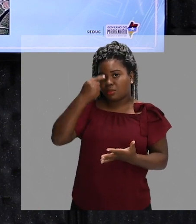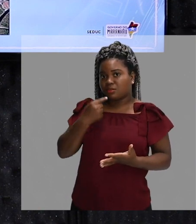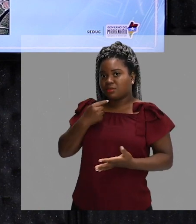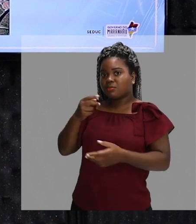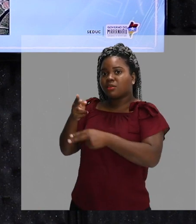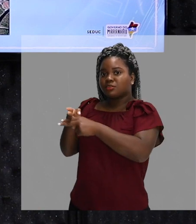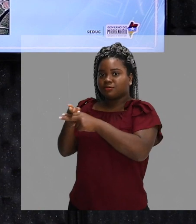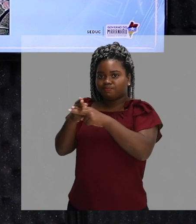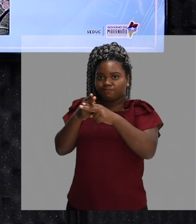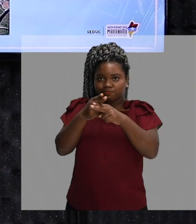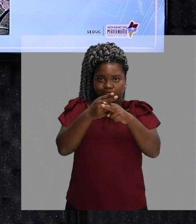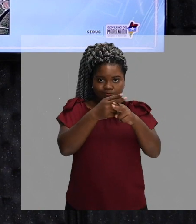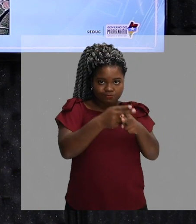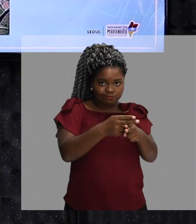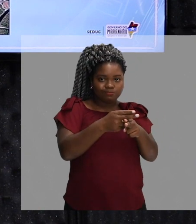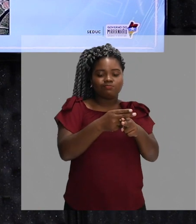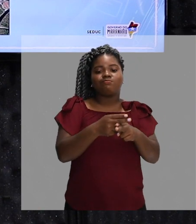satélites.